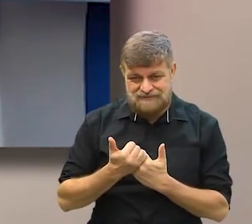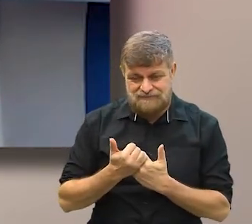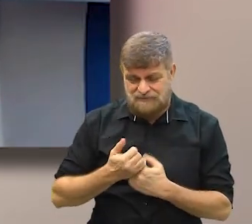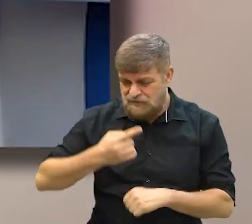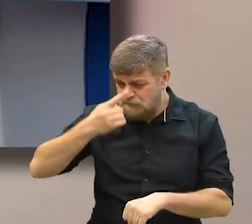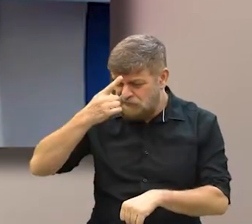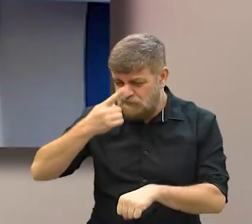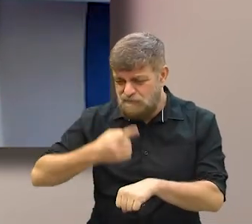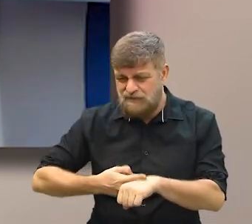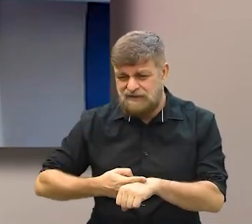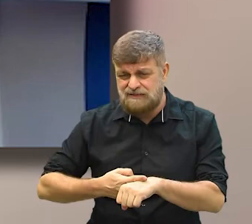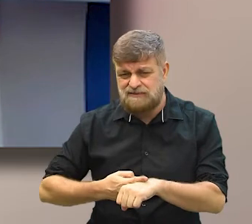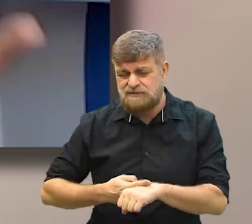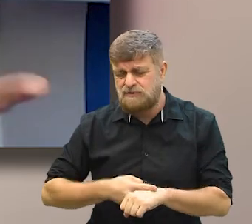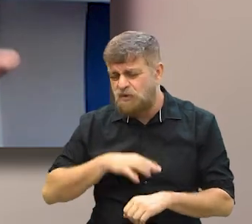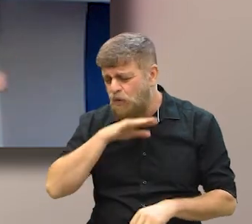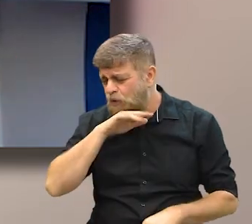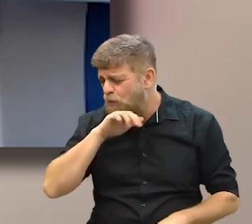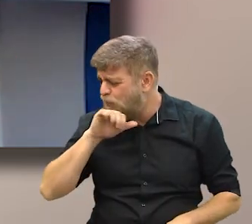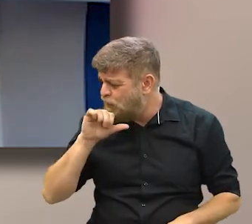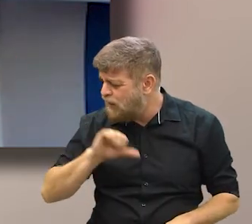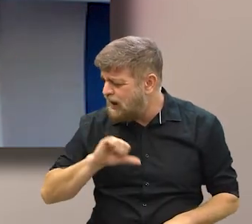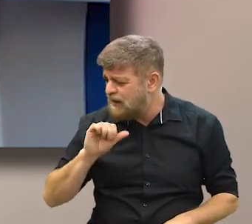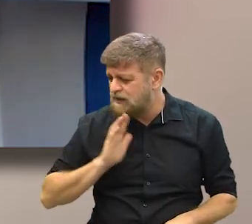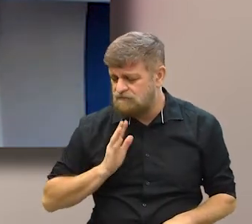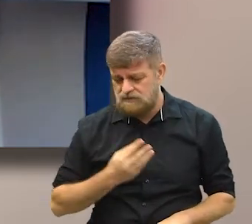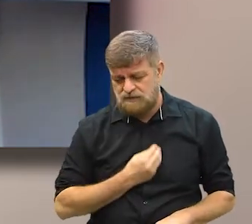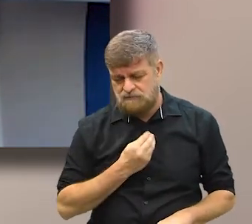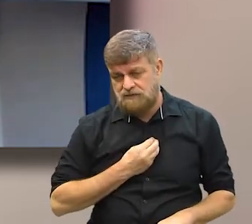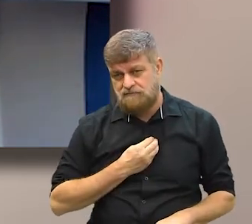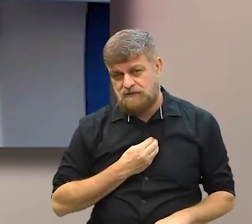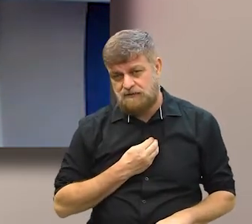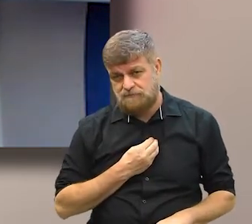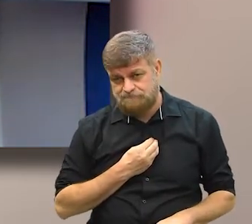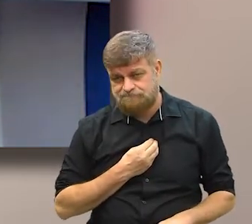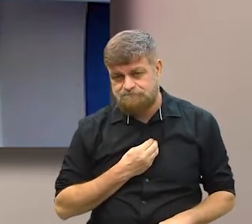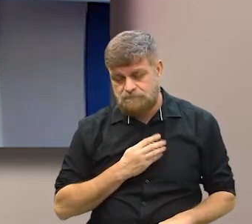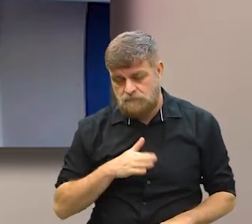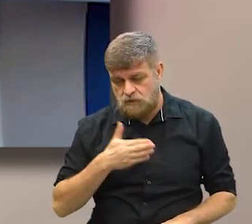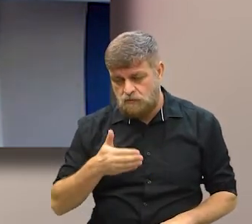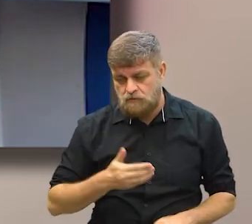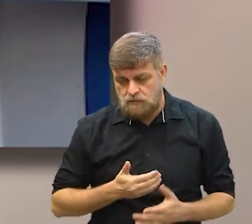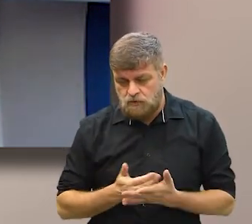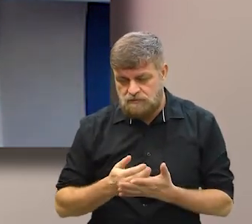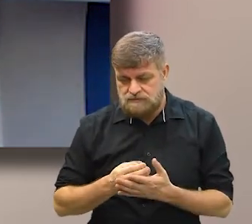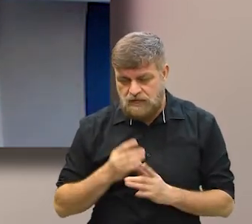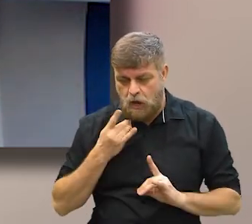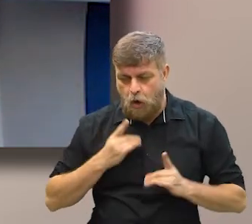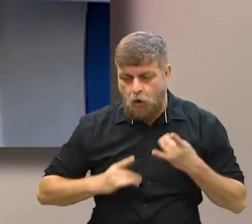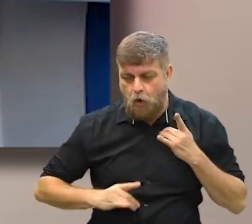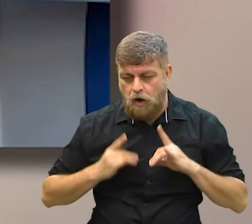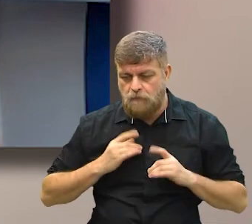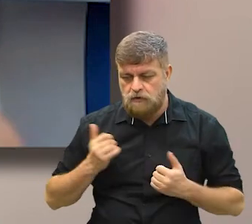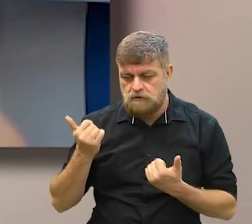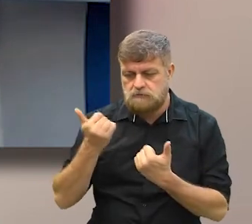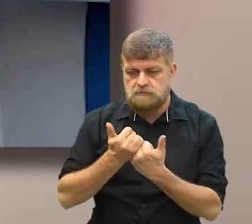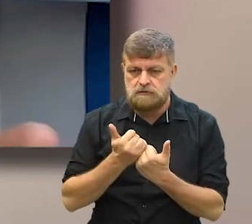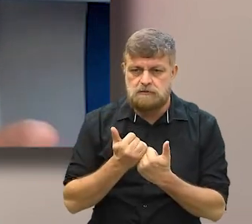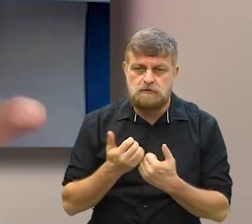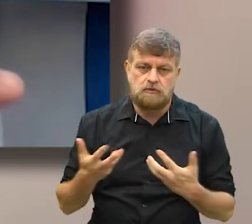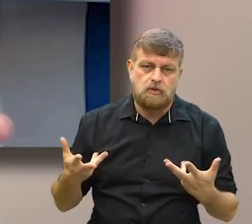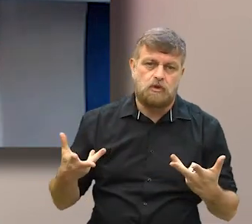momentos, assim, muito terríveis da minha vida. E quando eu comecei a reposição hormonal,